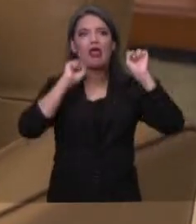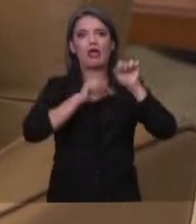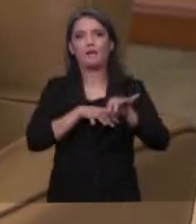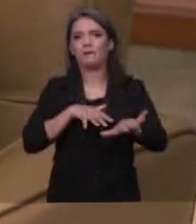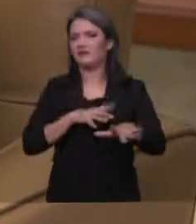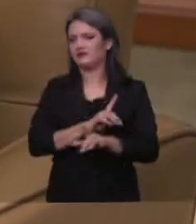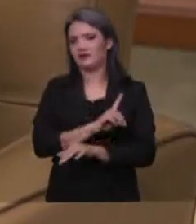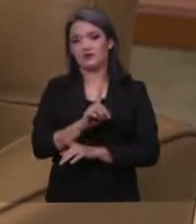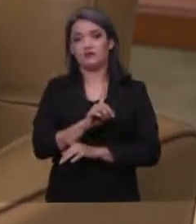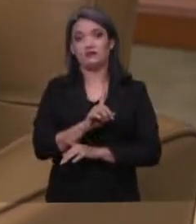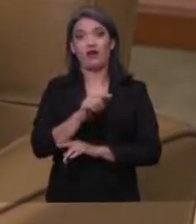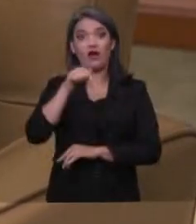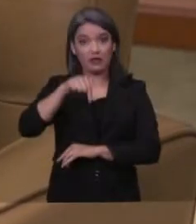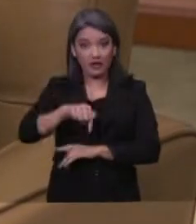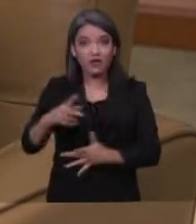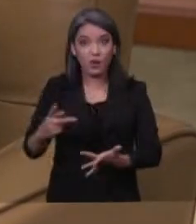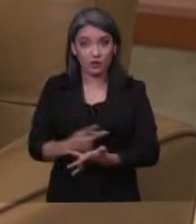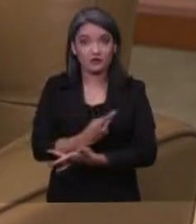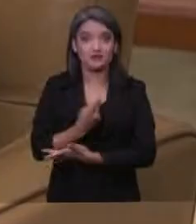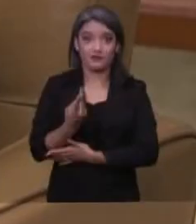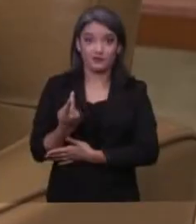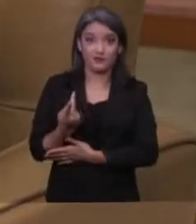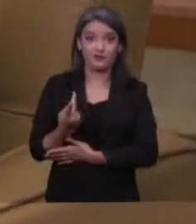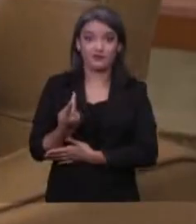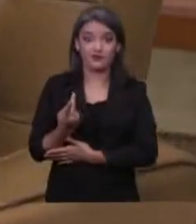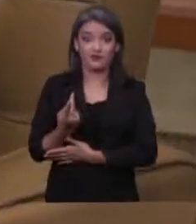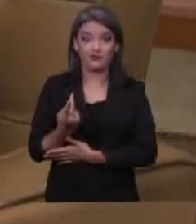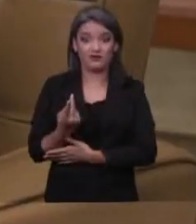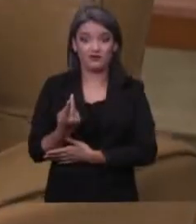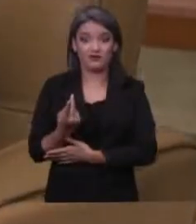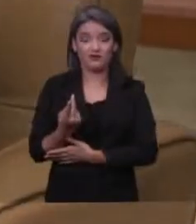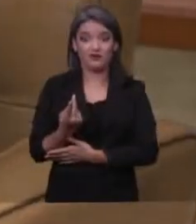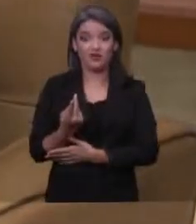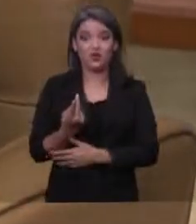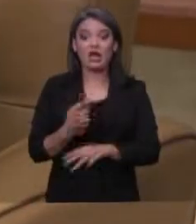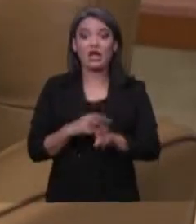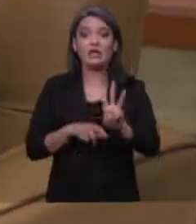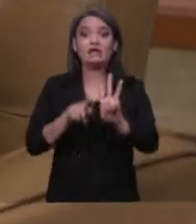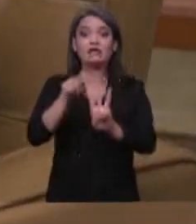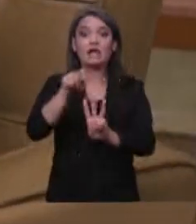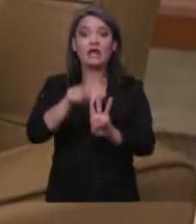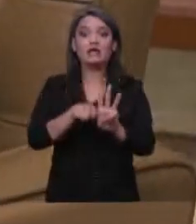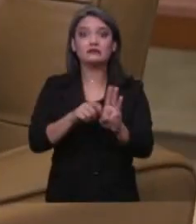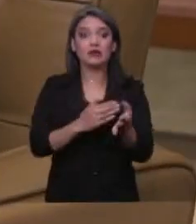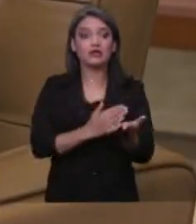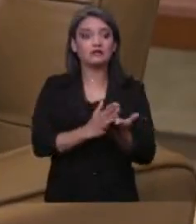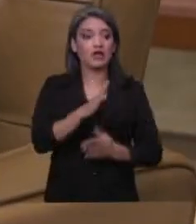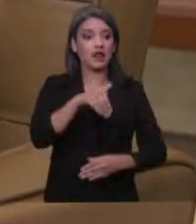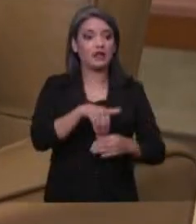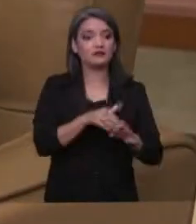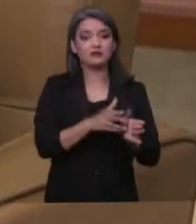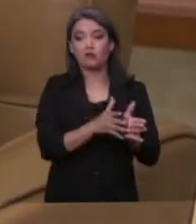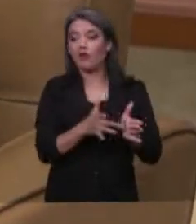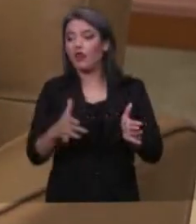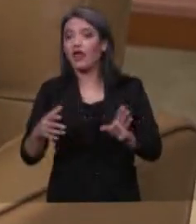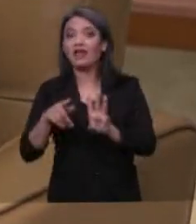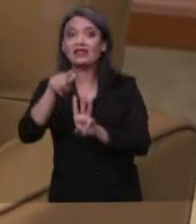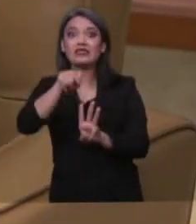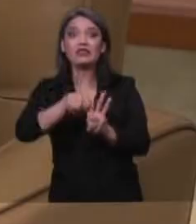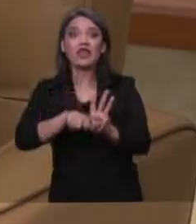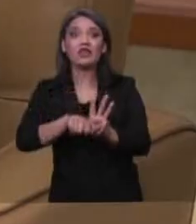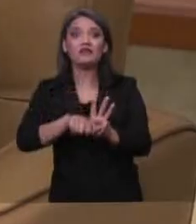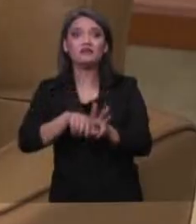E isso se fez. E nós ficamos 3 meses desde as eleições com